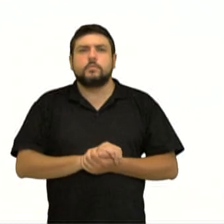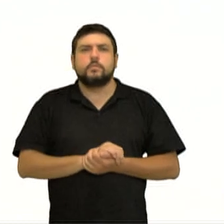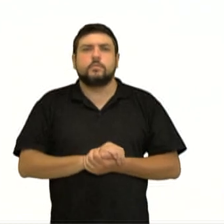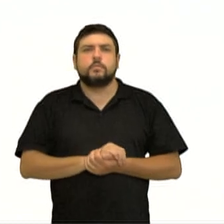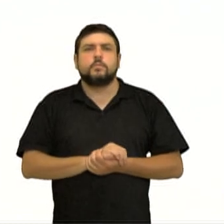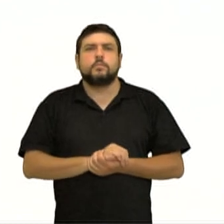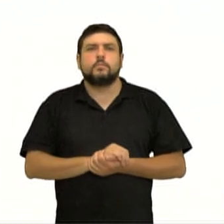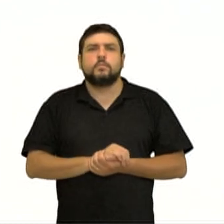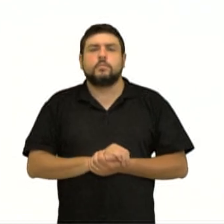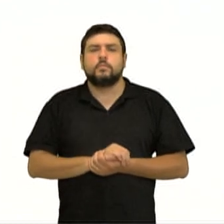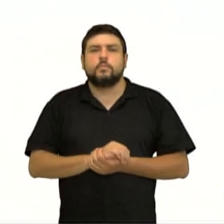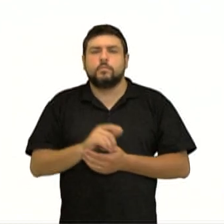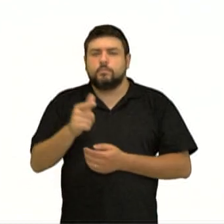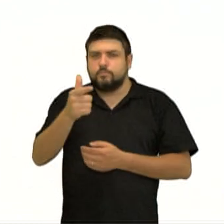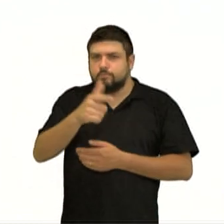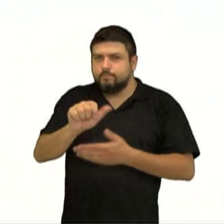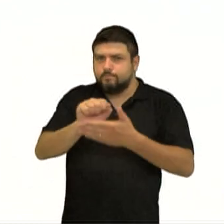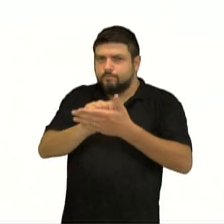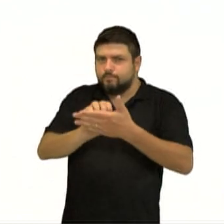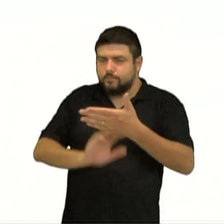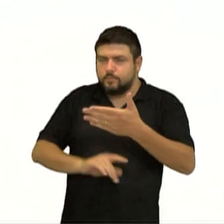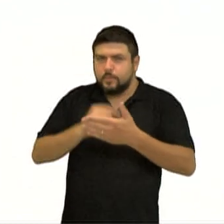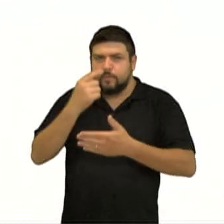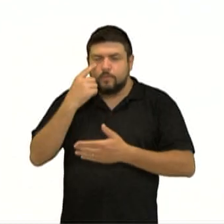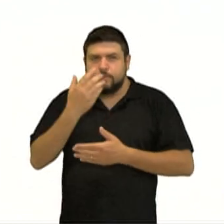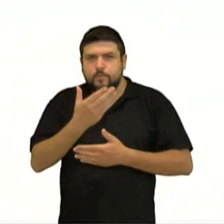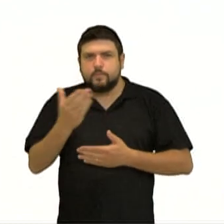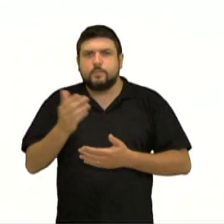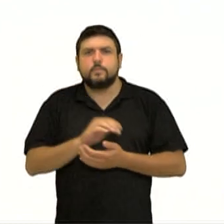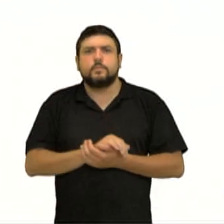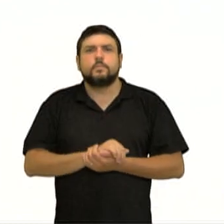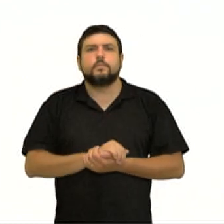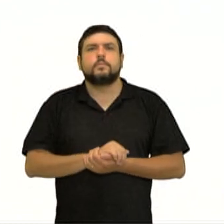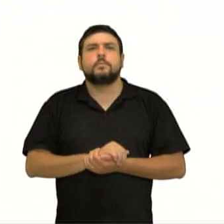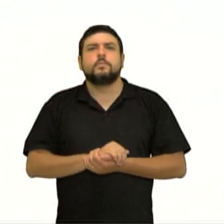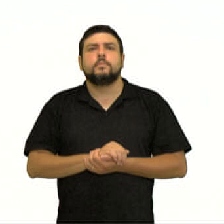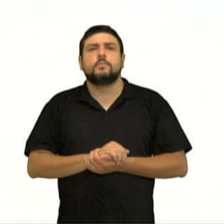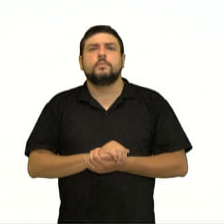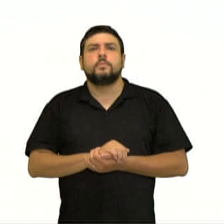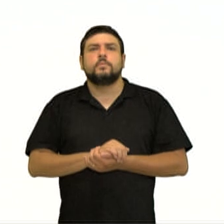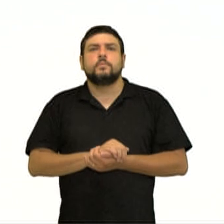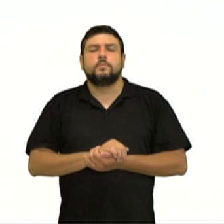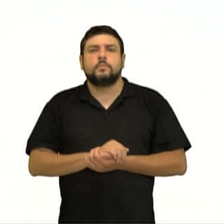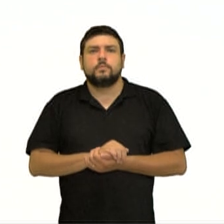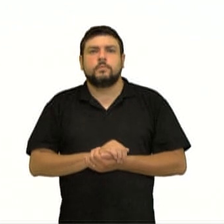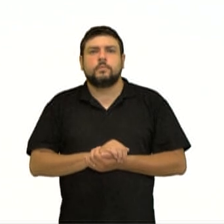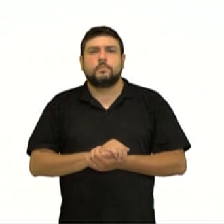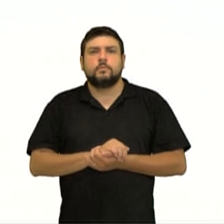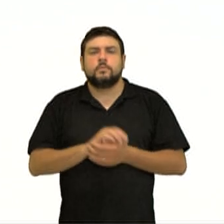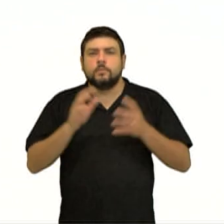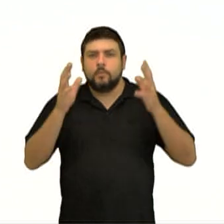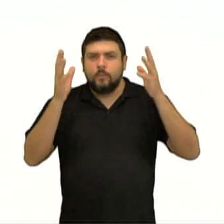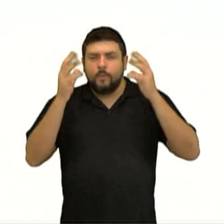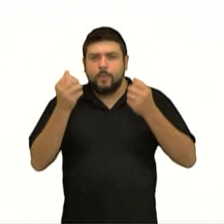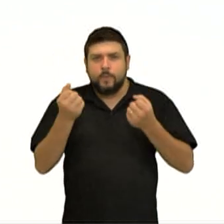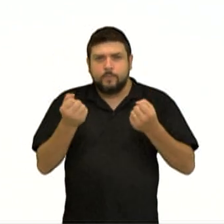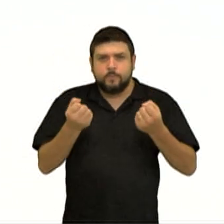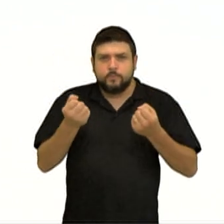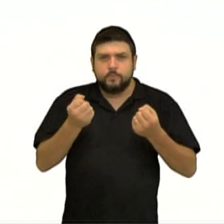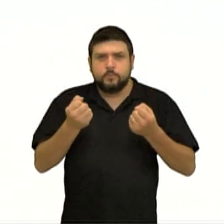lá. Mais um exercício para ver como é que vocês estão aí, tá? Ele diz o seguinte: uma caminhonete de massa M1